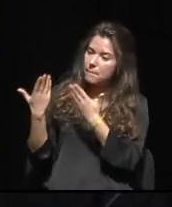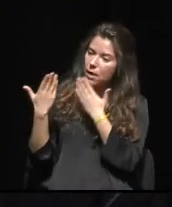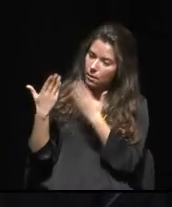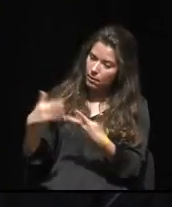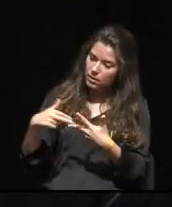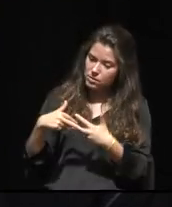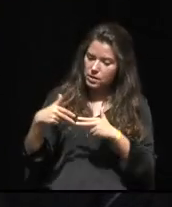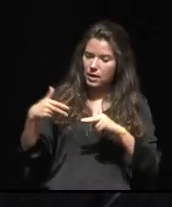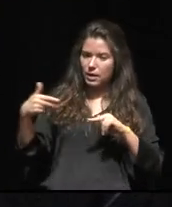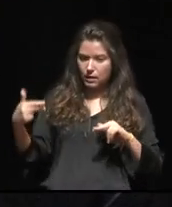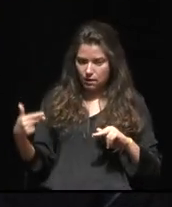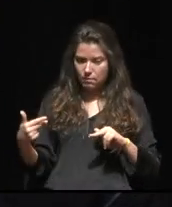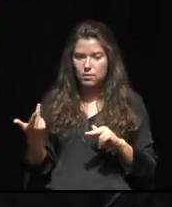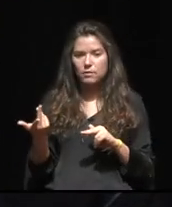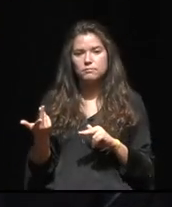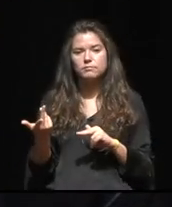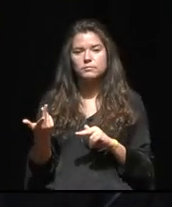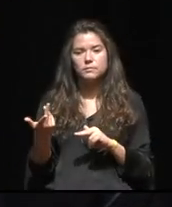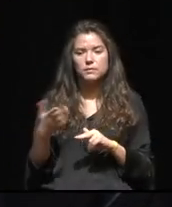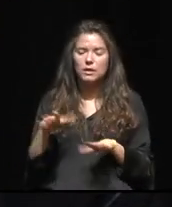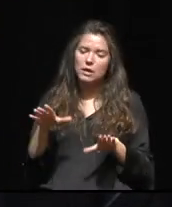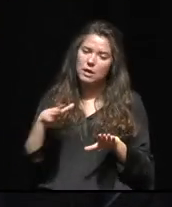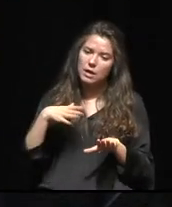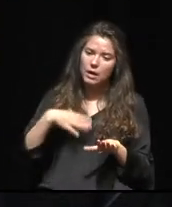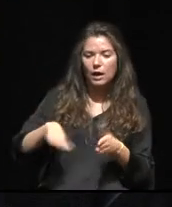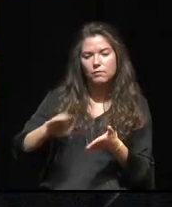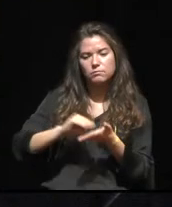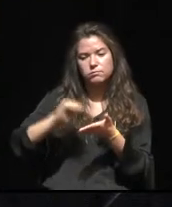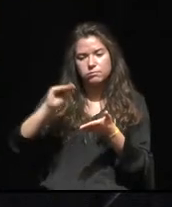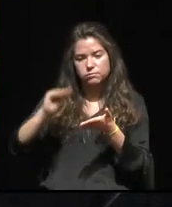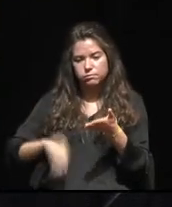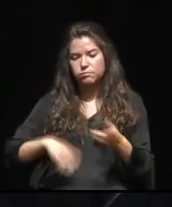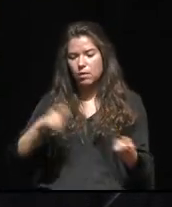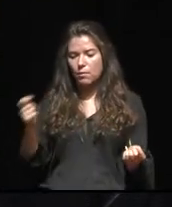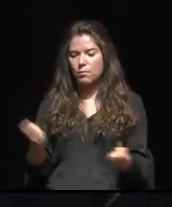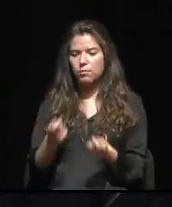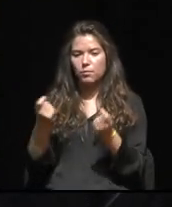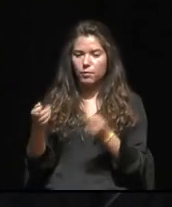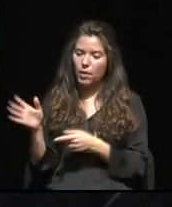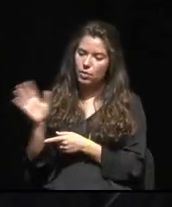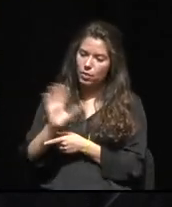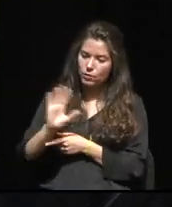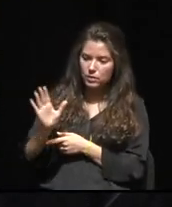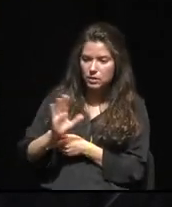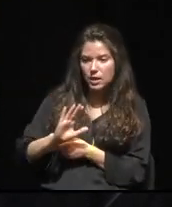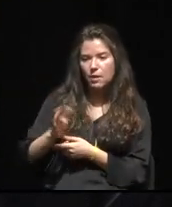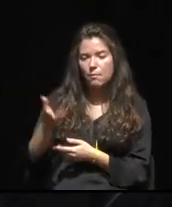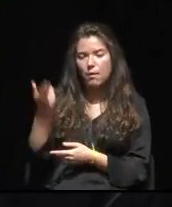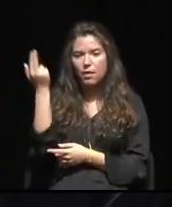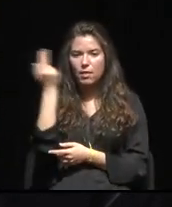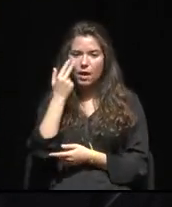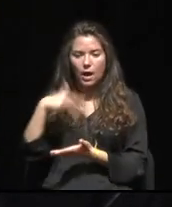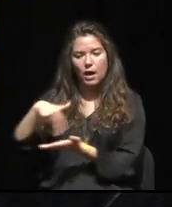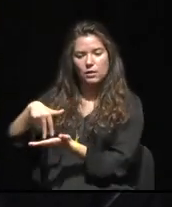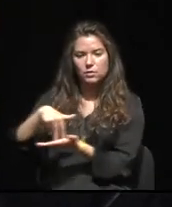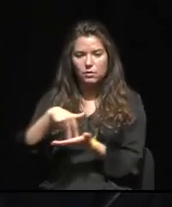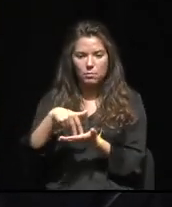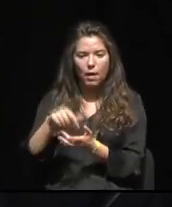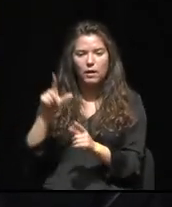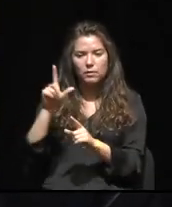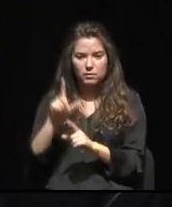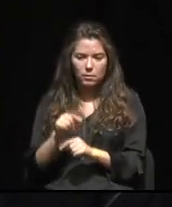ponder subscrever todas as medidas de promoção das artes cênicas das Artes de palco e dos seus intérpretes